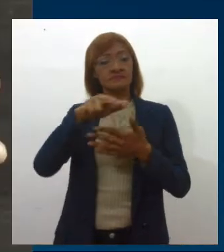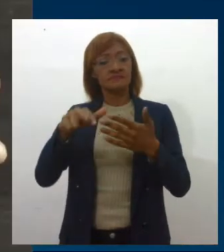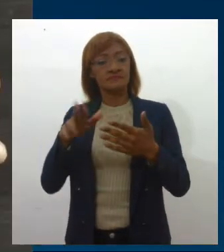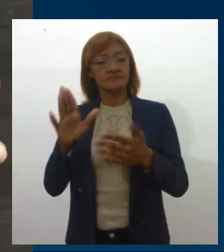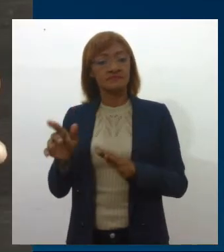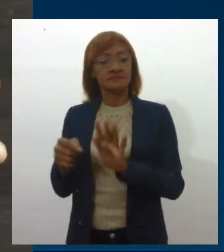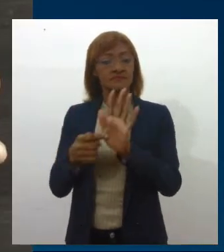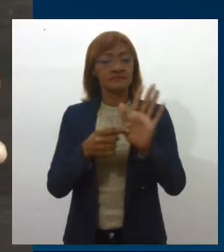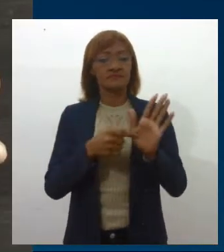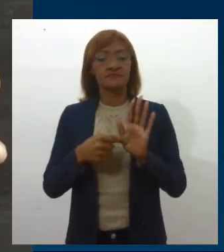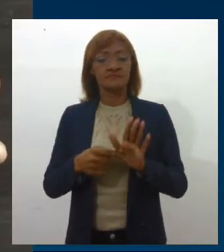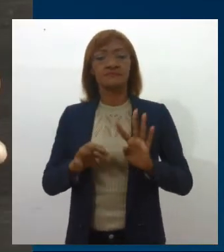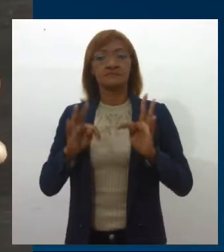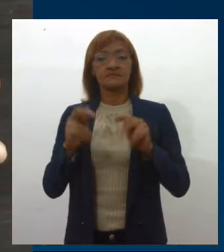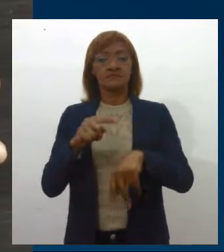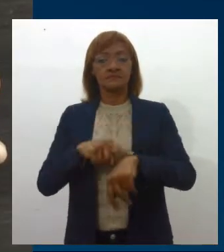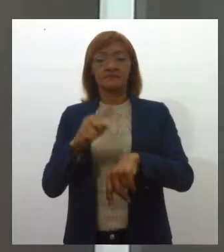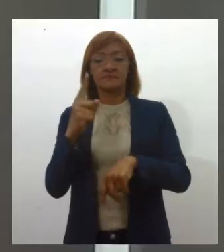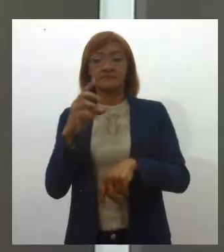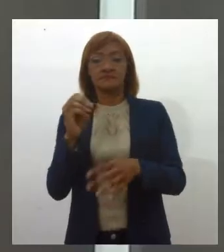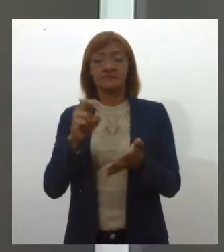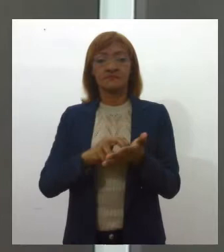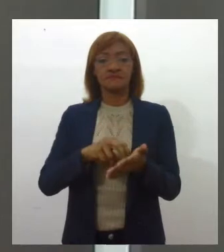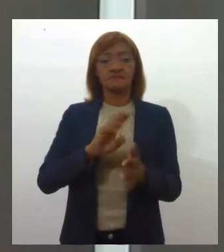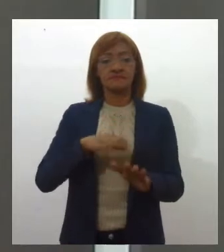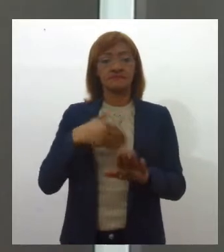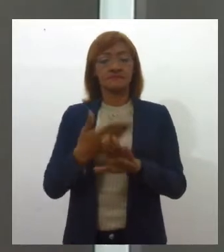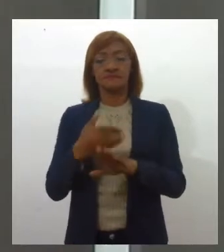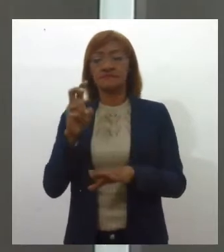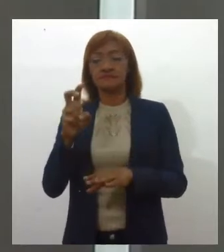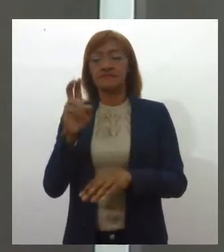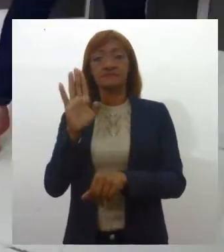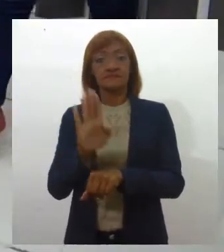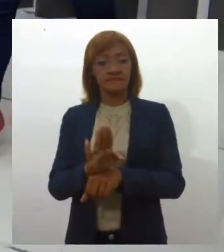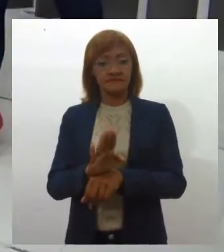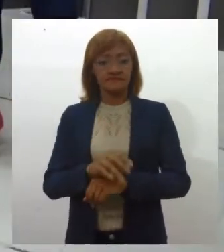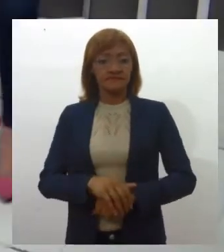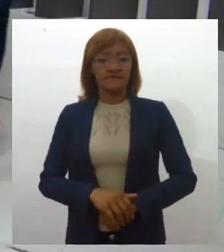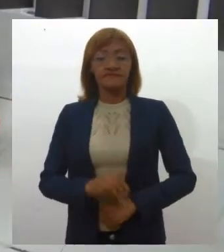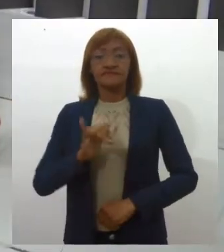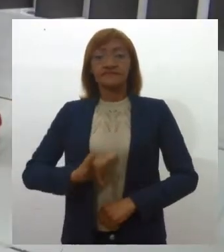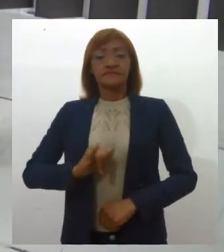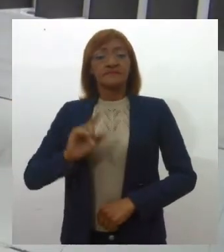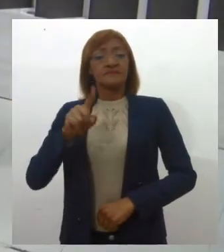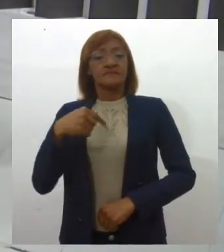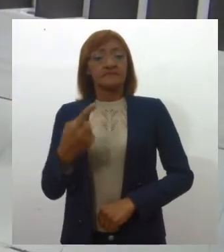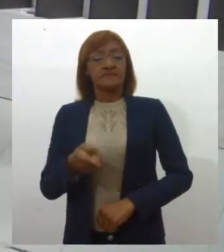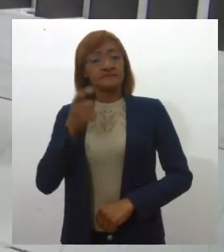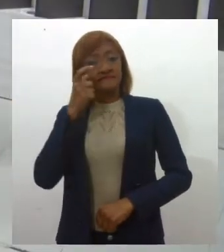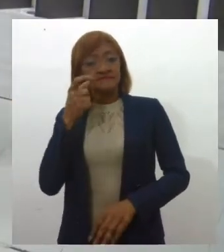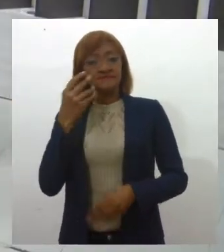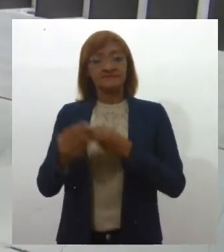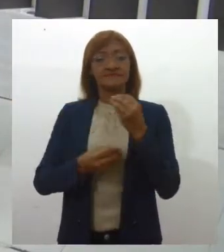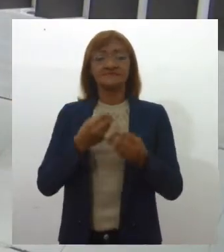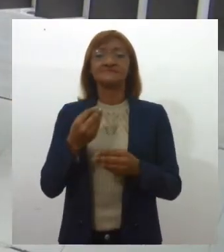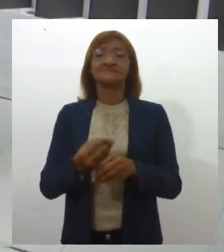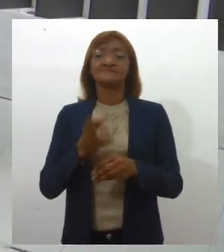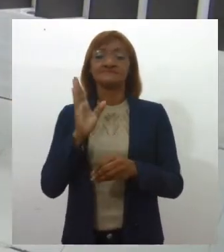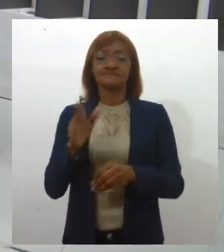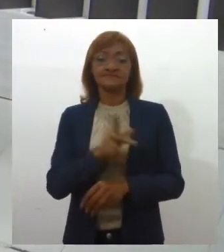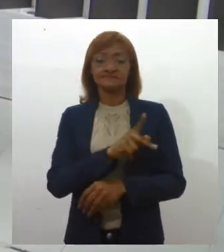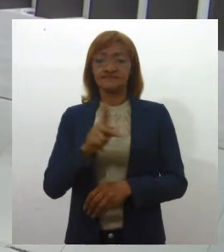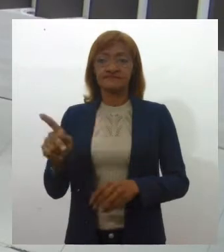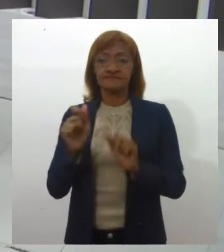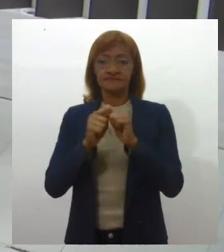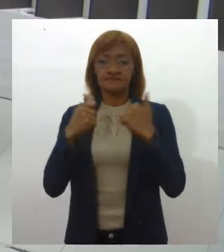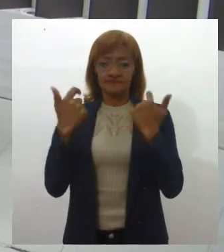aberta ao público das 10 horas da manhã às 5 da tarde. E depois do intervalo, você confere como foi a participação do presidente da